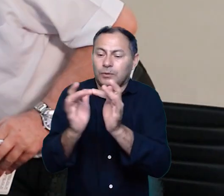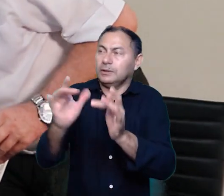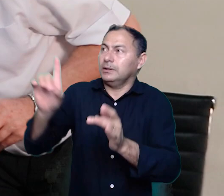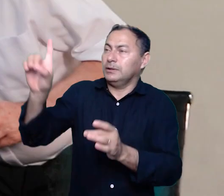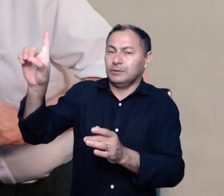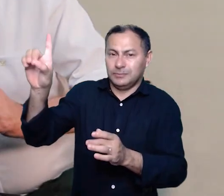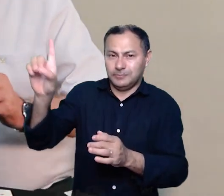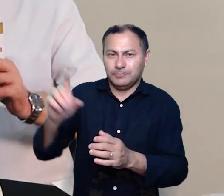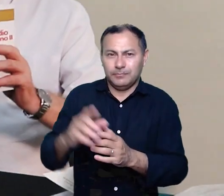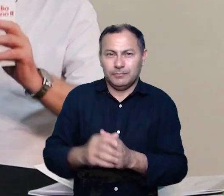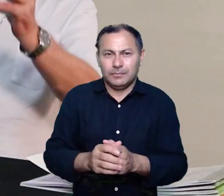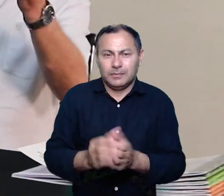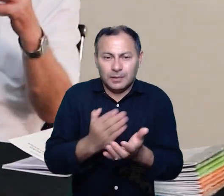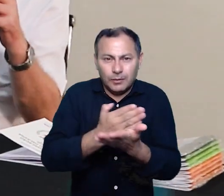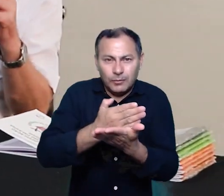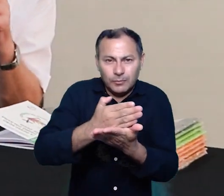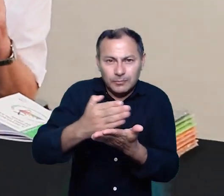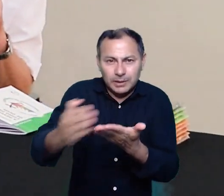com Deus.